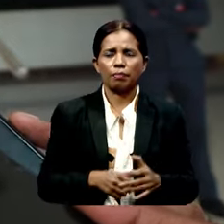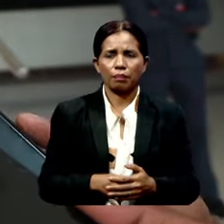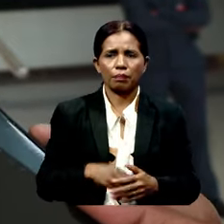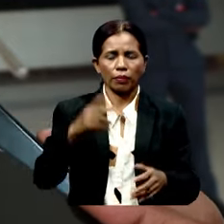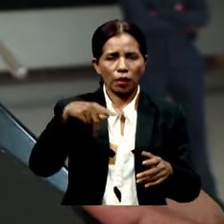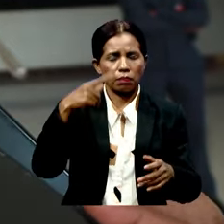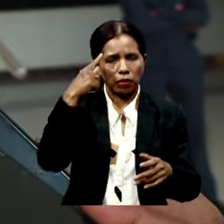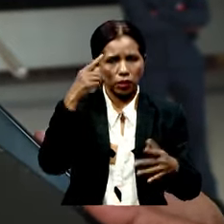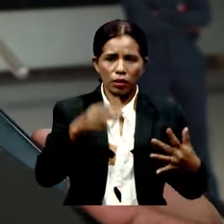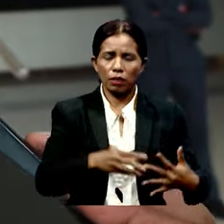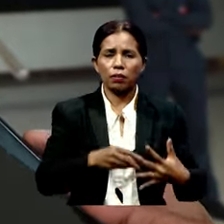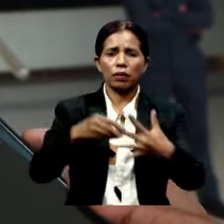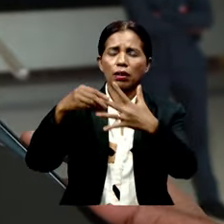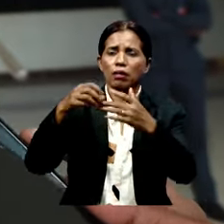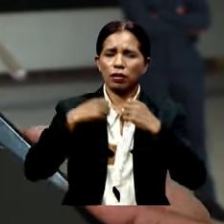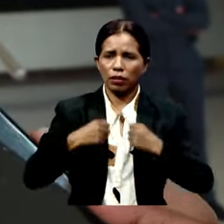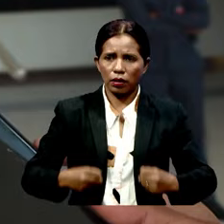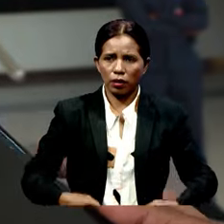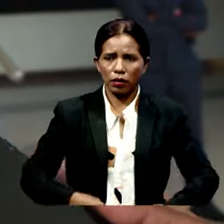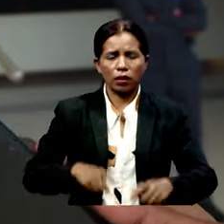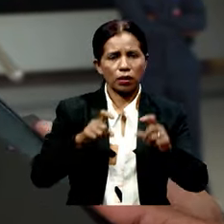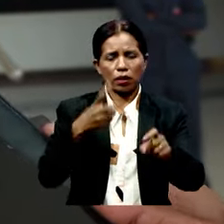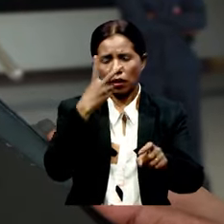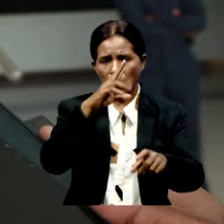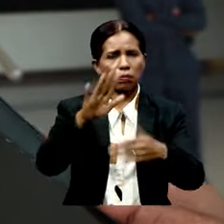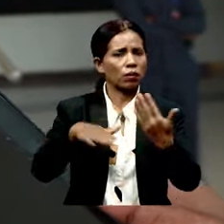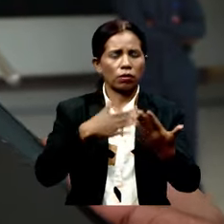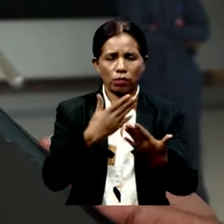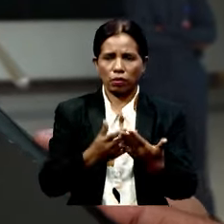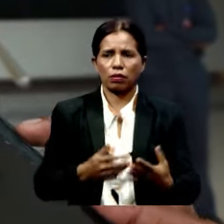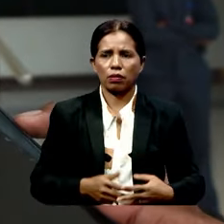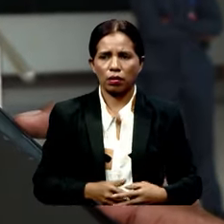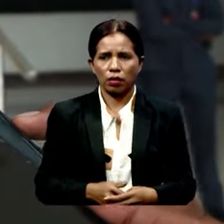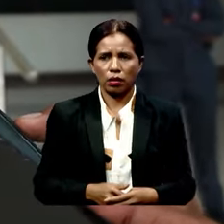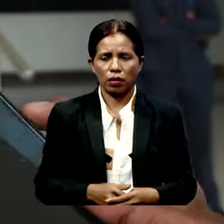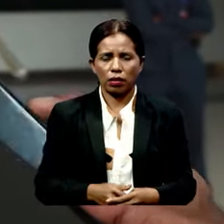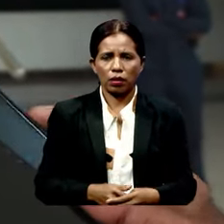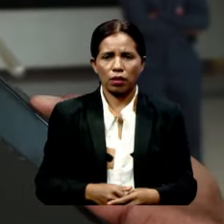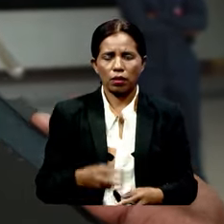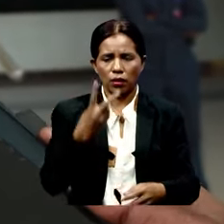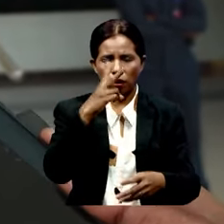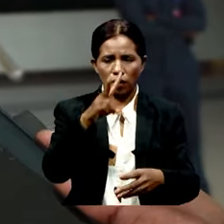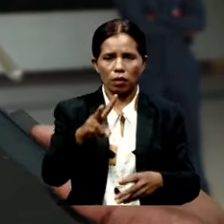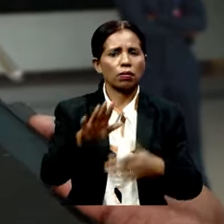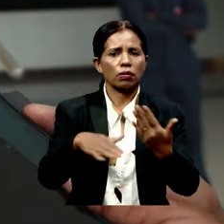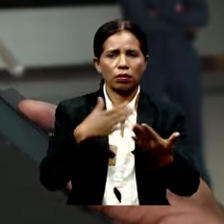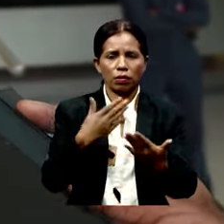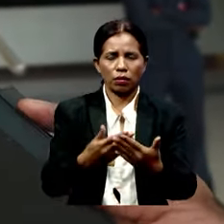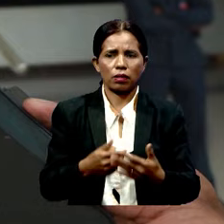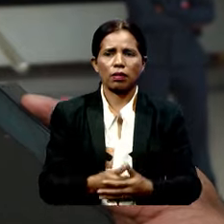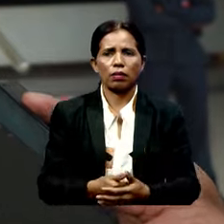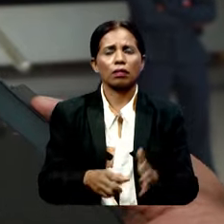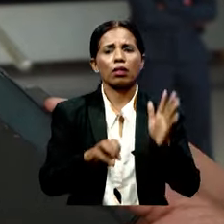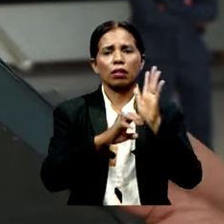política especial da saúde, em carreira do todo, da maneira da placida. Então, por